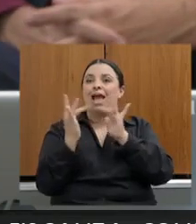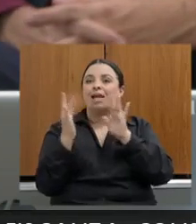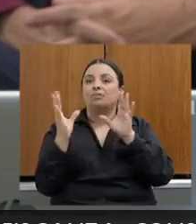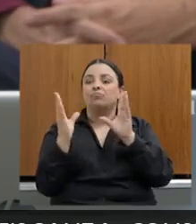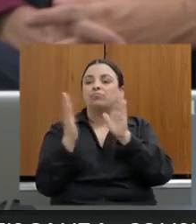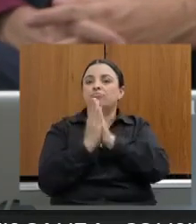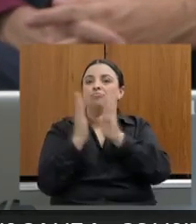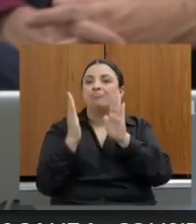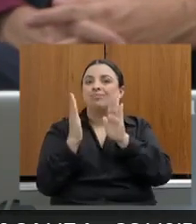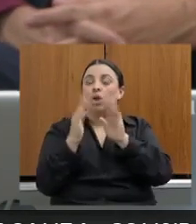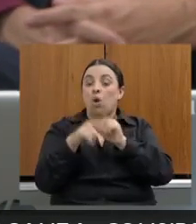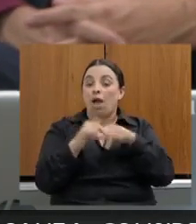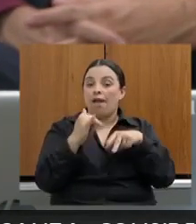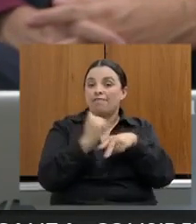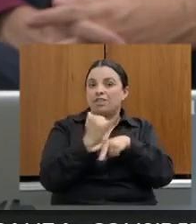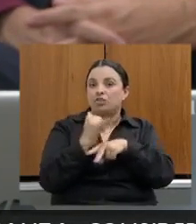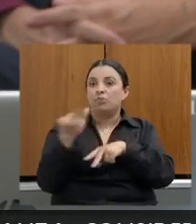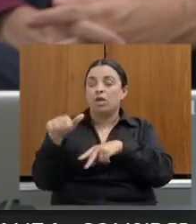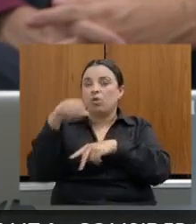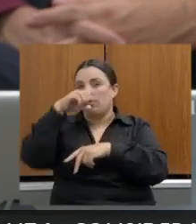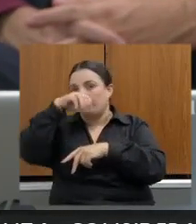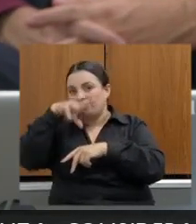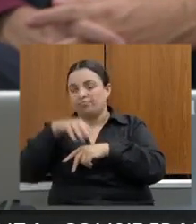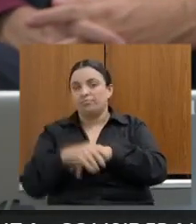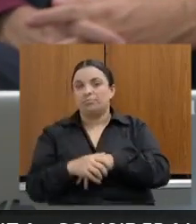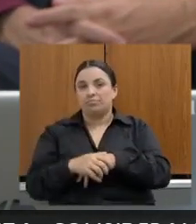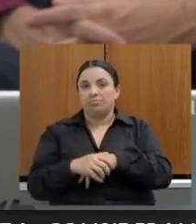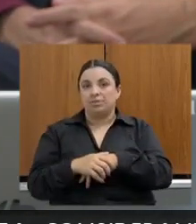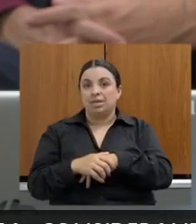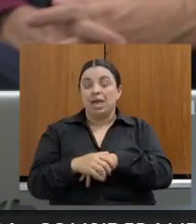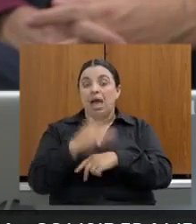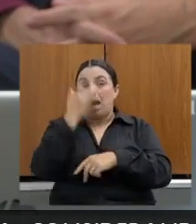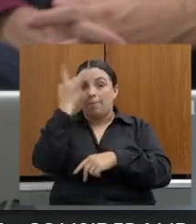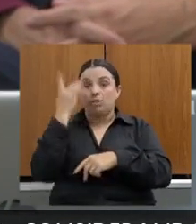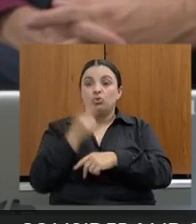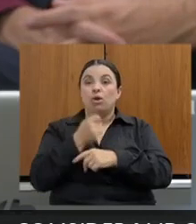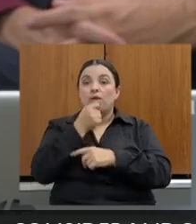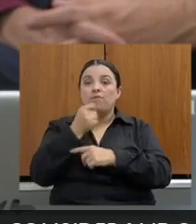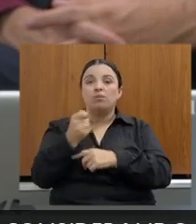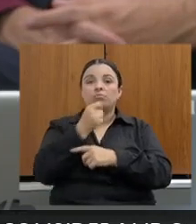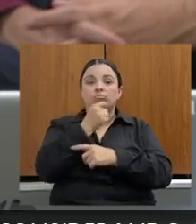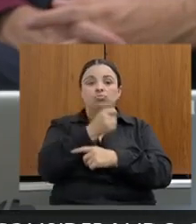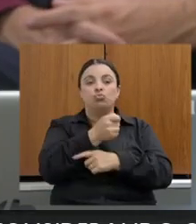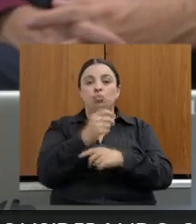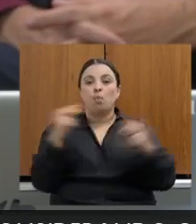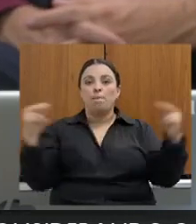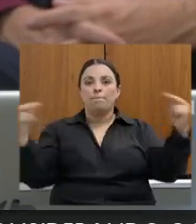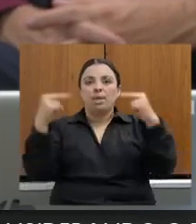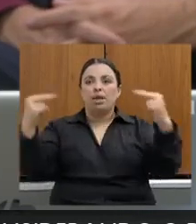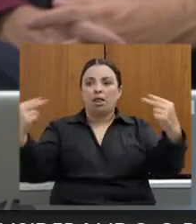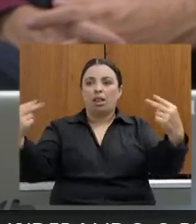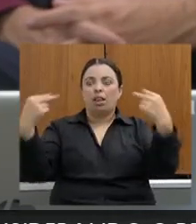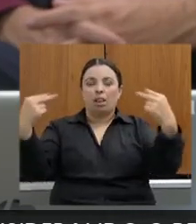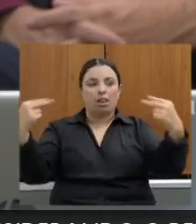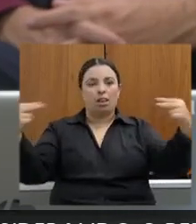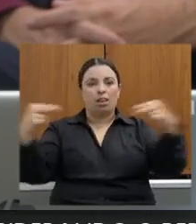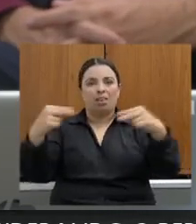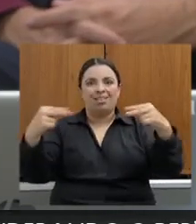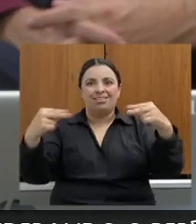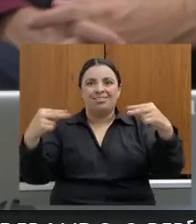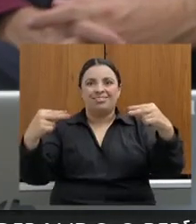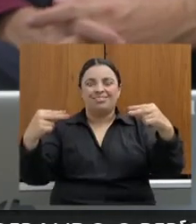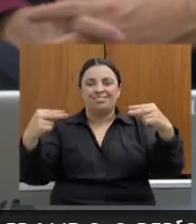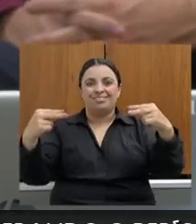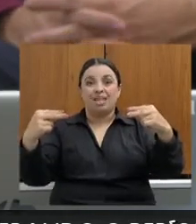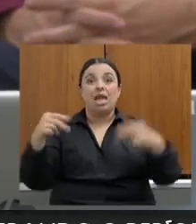de um delegado de polícia do investigador que faz aquela entrevista olhando o olho e ela estou aqui algo que não Eu